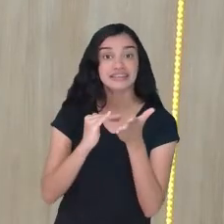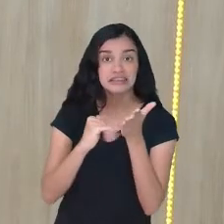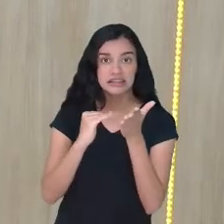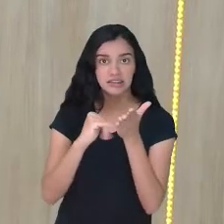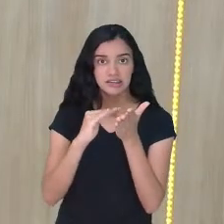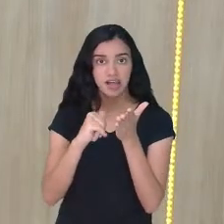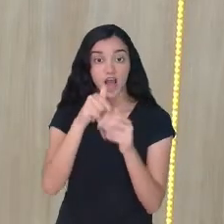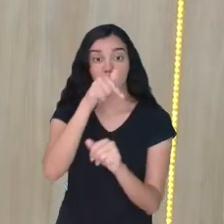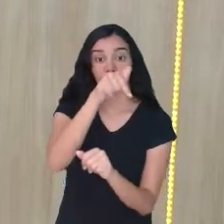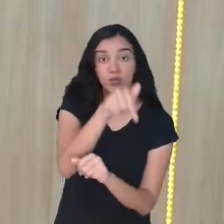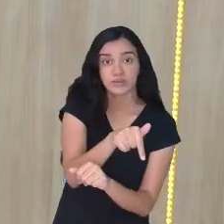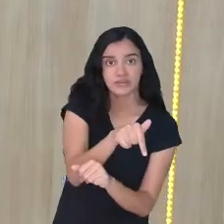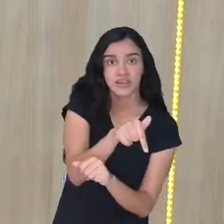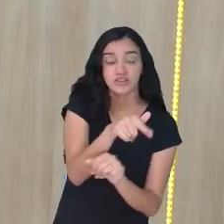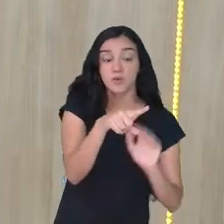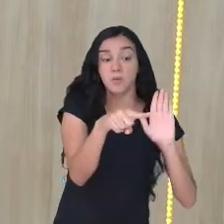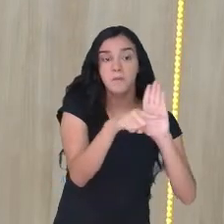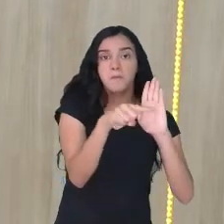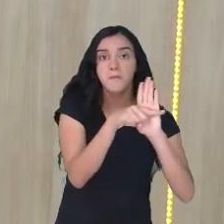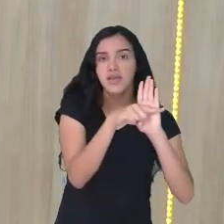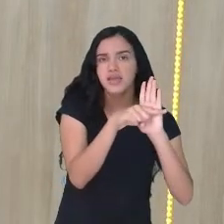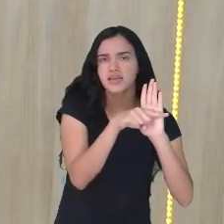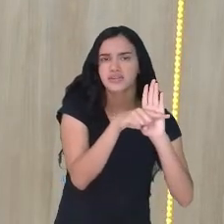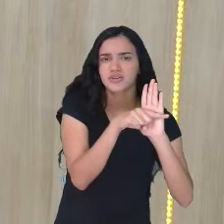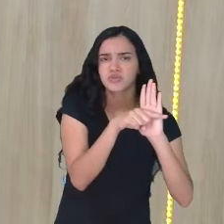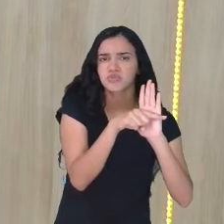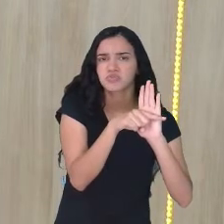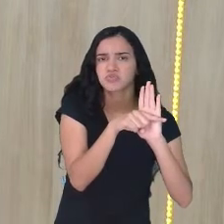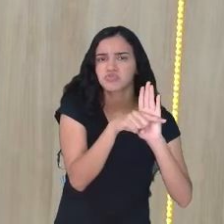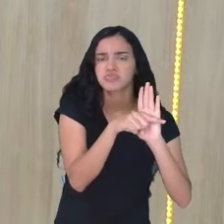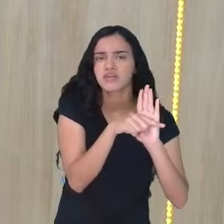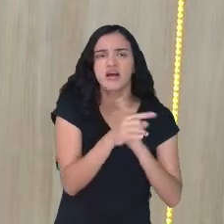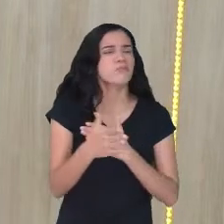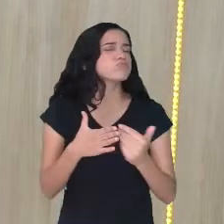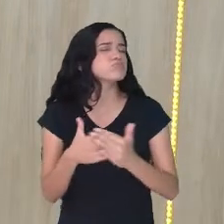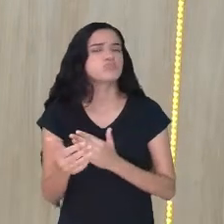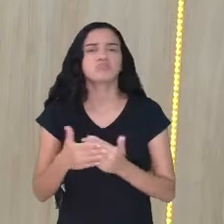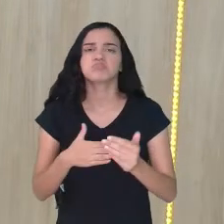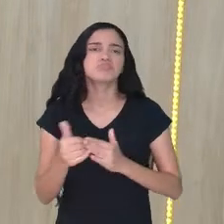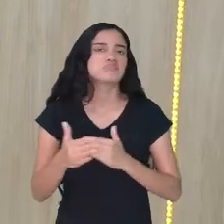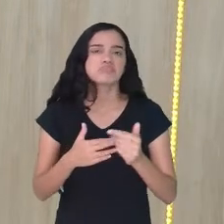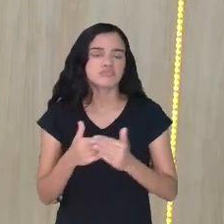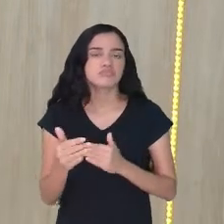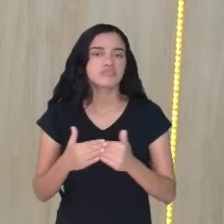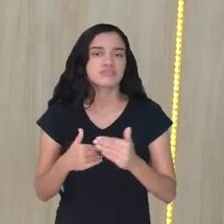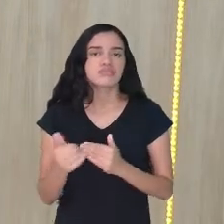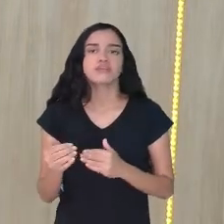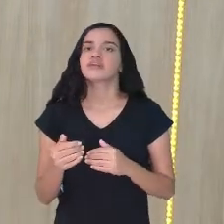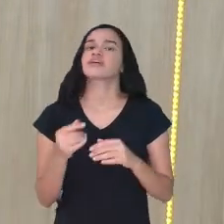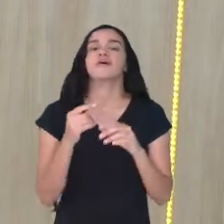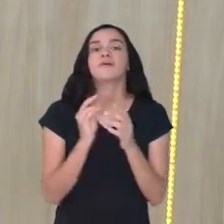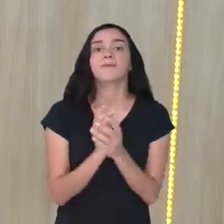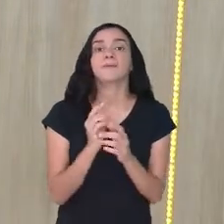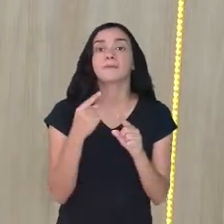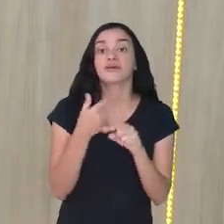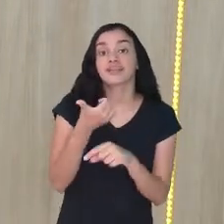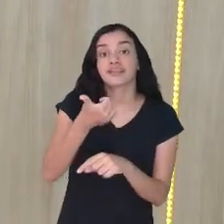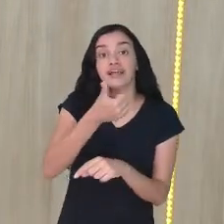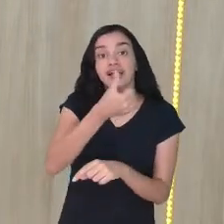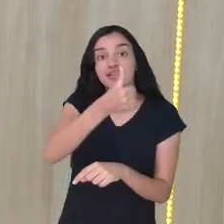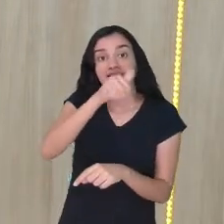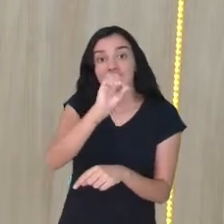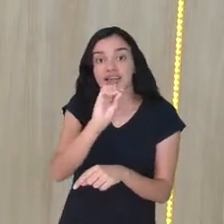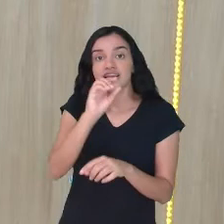Mas o menos vai ficar na frente do mais, professora. Tanto faz. Tanto faz você botar 10